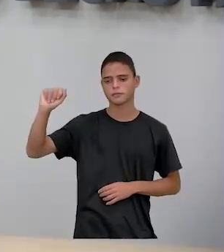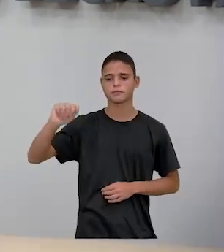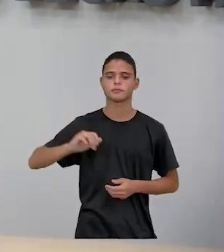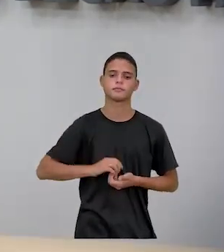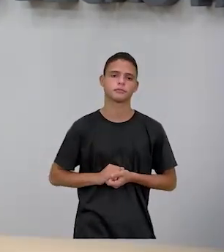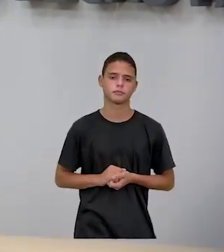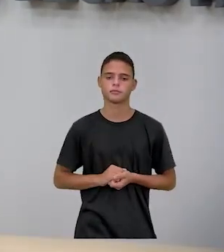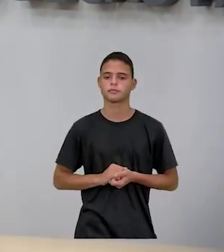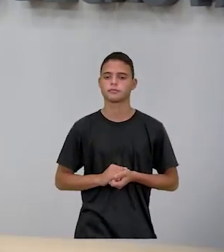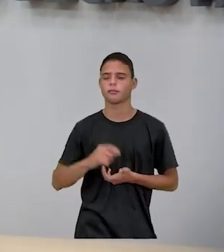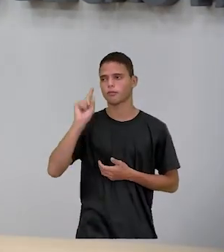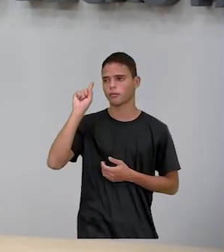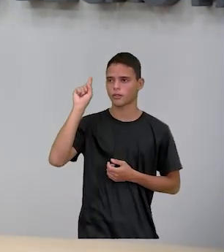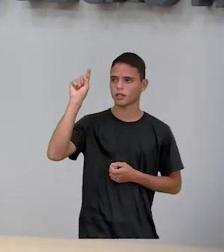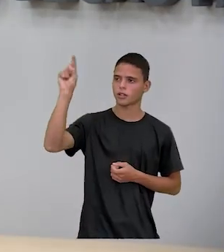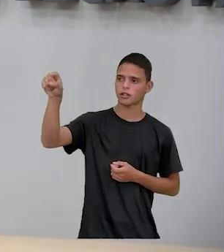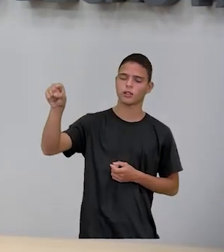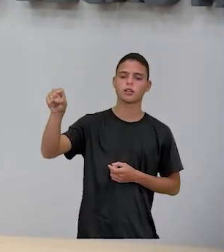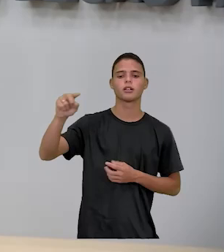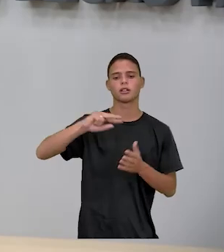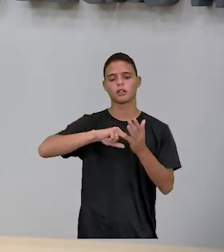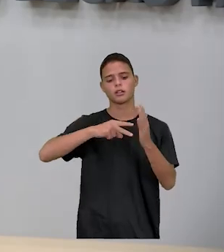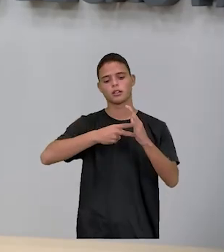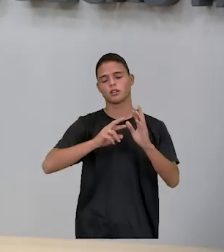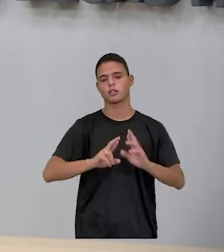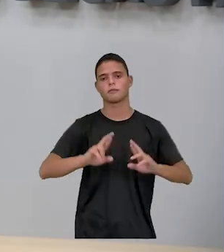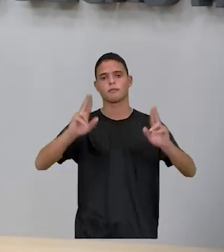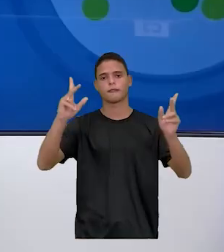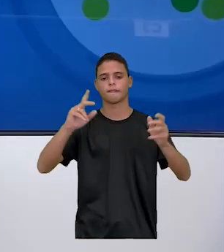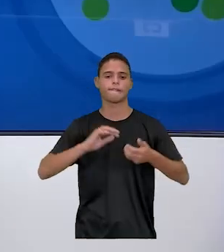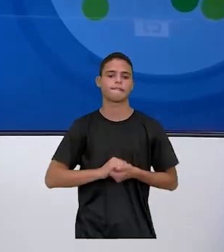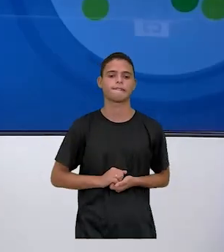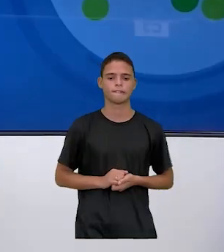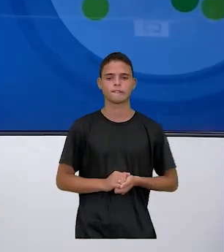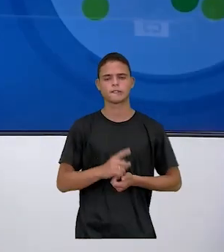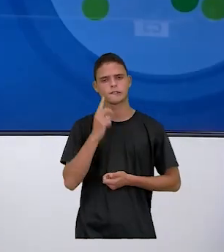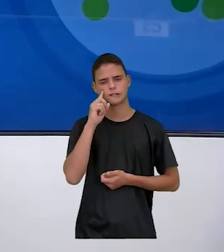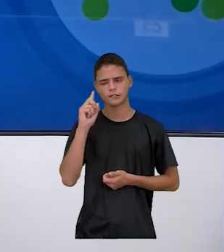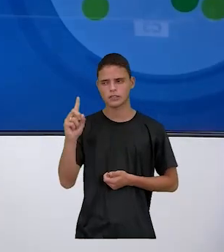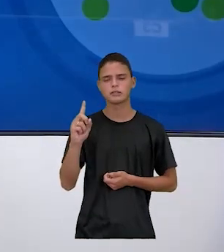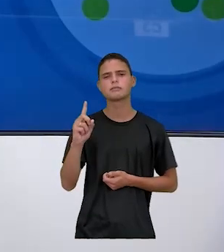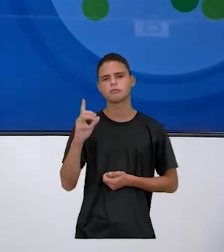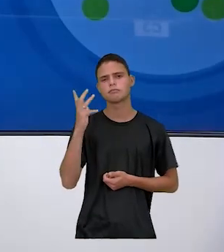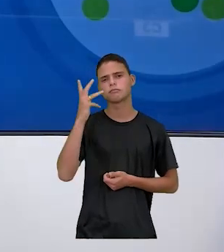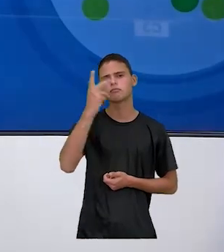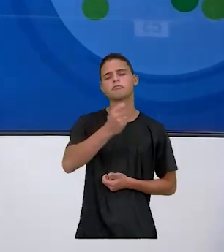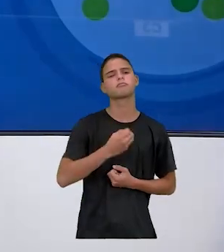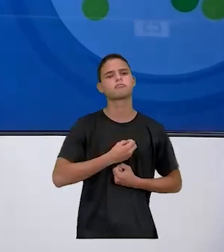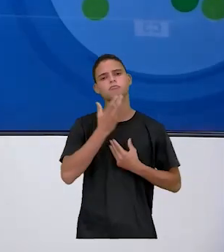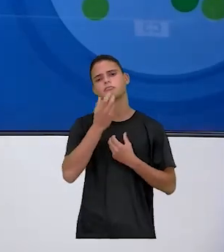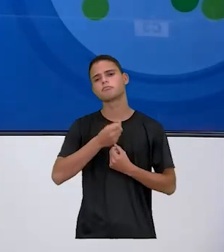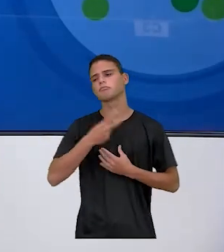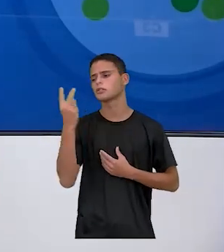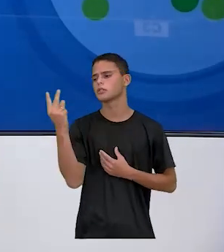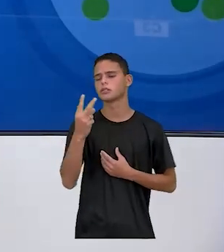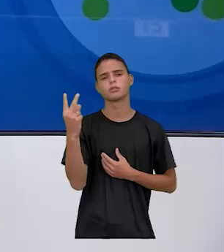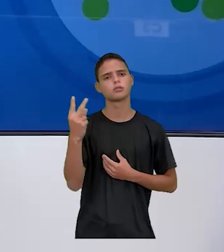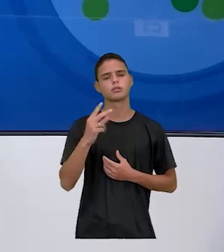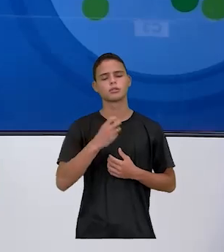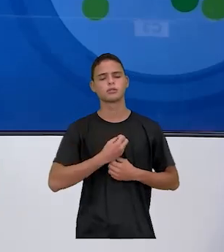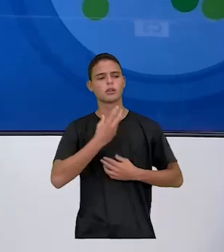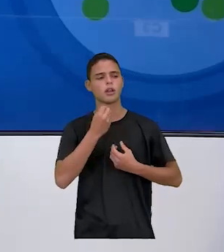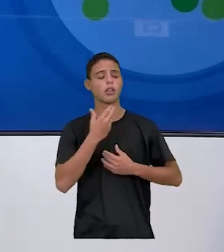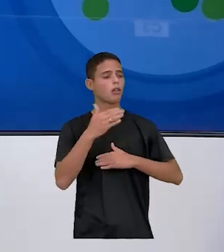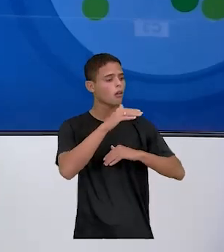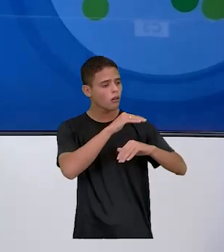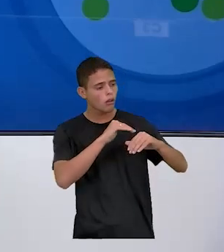mesma palavrinha, né? O lá, mas significados totalmente diferentes. Exatamente. Olha a beleza da poesia. Os dois poemas conversando. O poema primeiro,